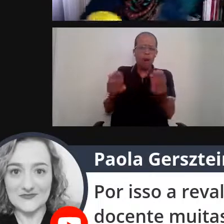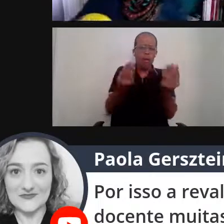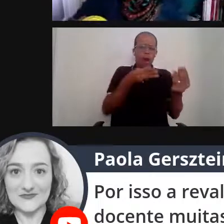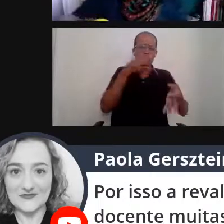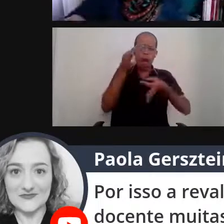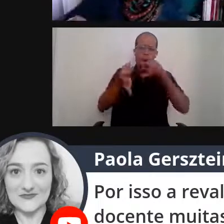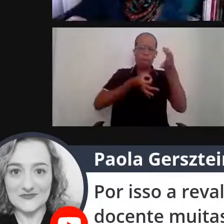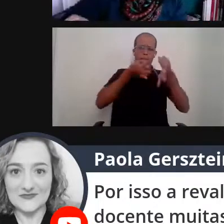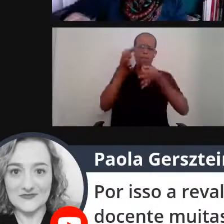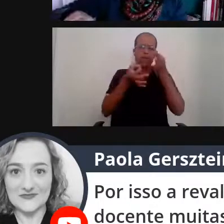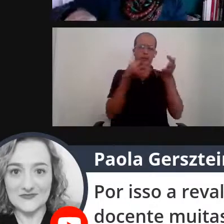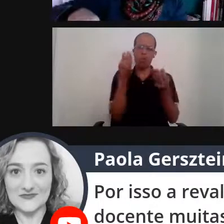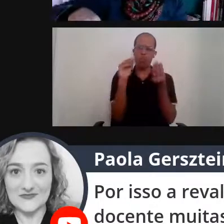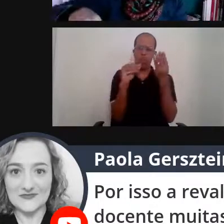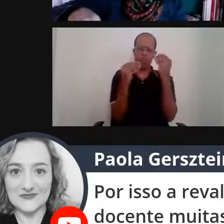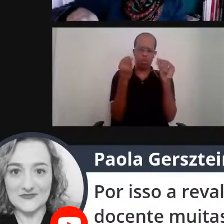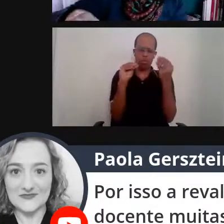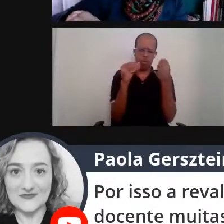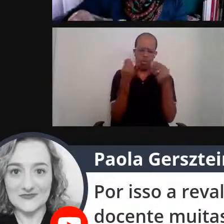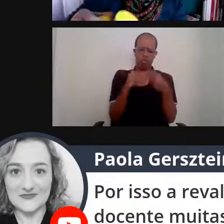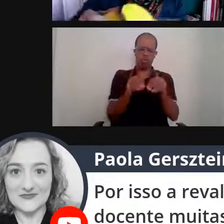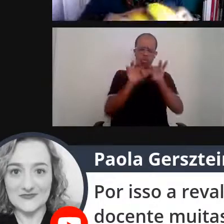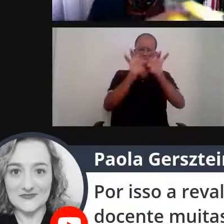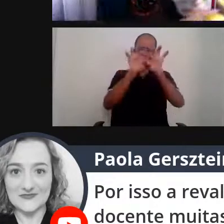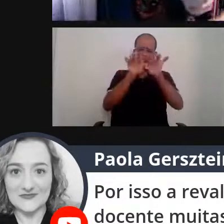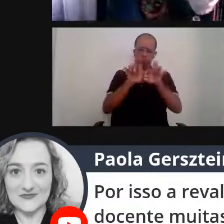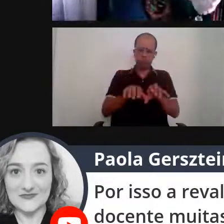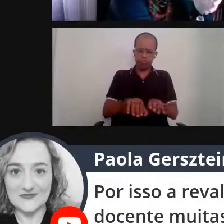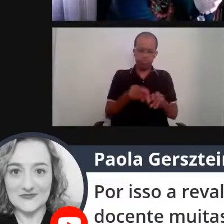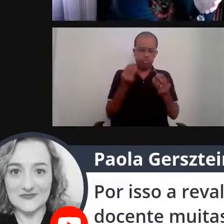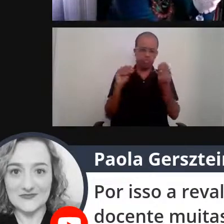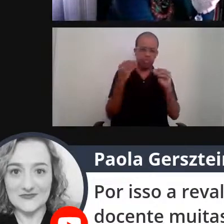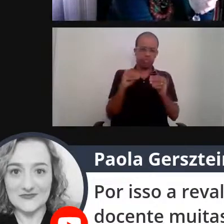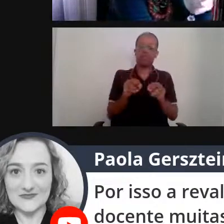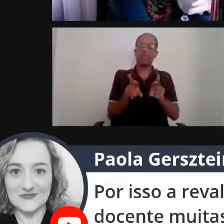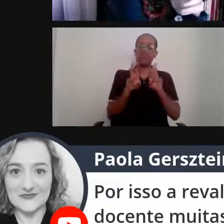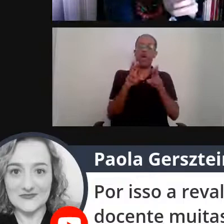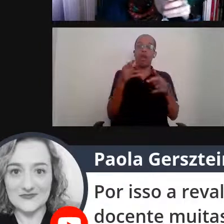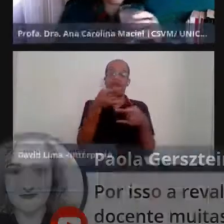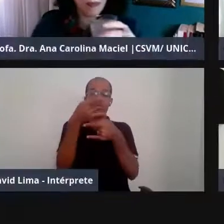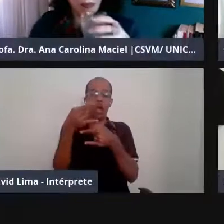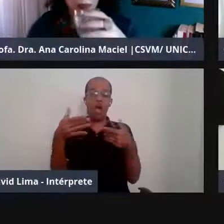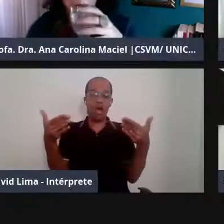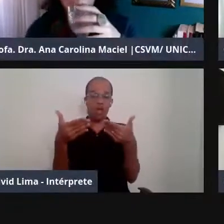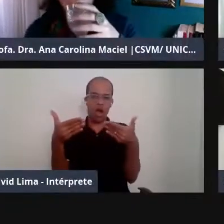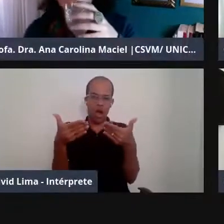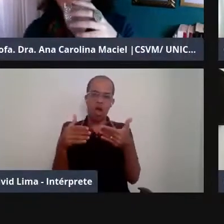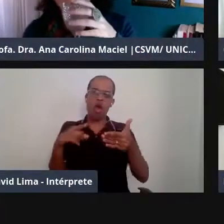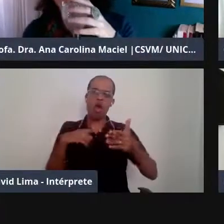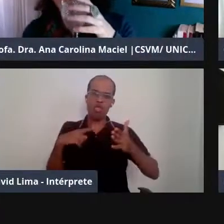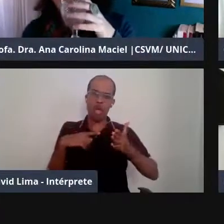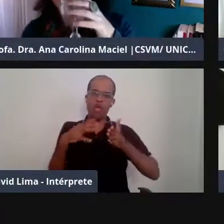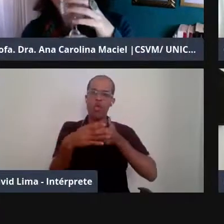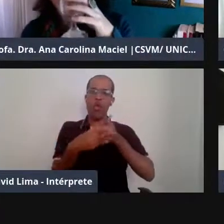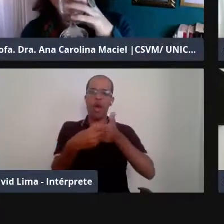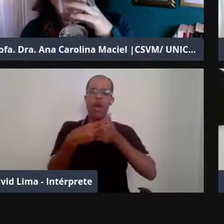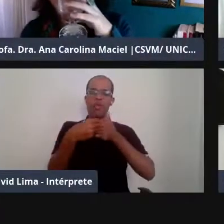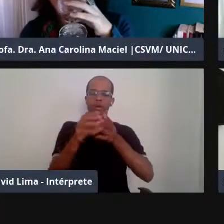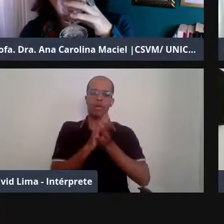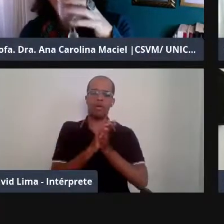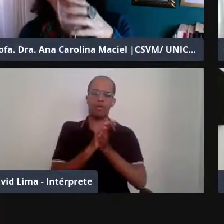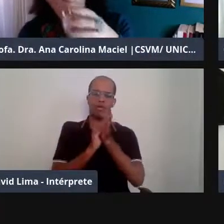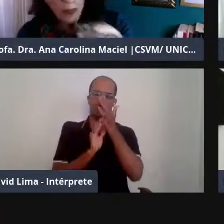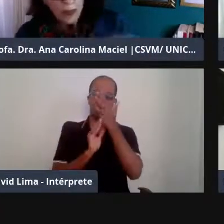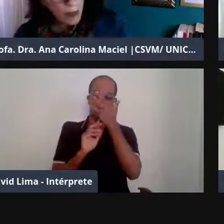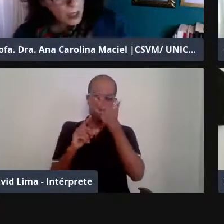opiniões e preocupações, esperando que dessa live, naturalmente, tenhamos encaminhamentos. Né? Mas tem uma aqui que disse,